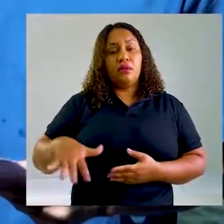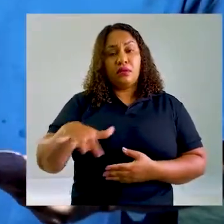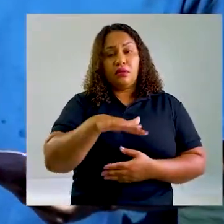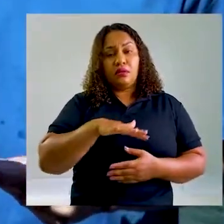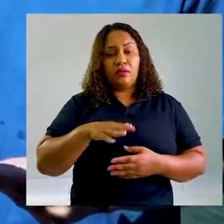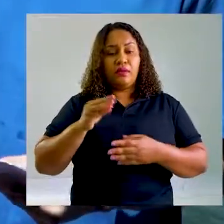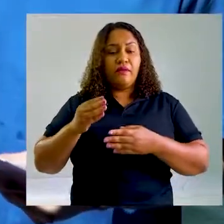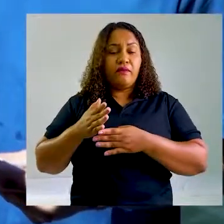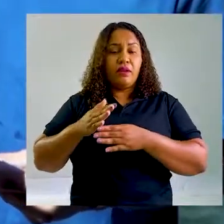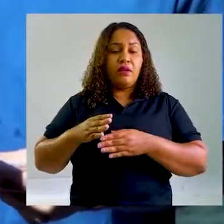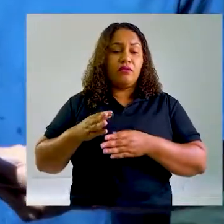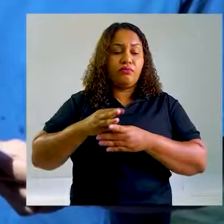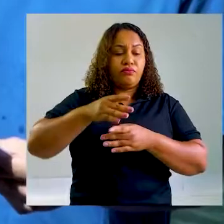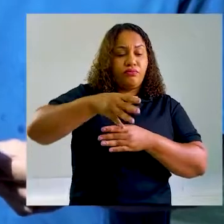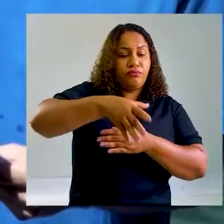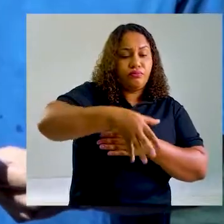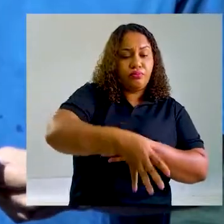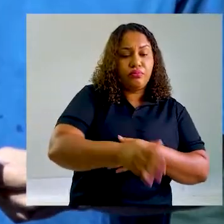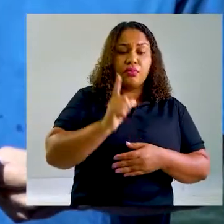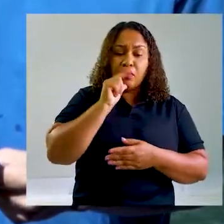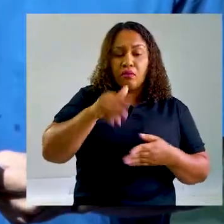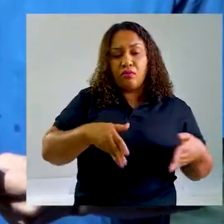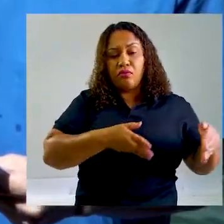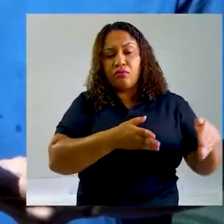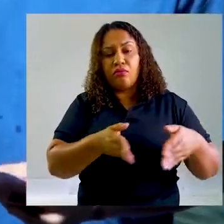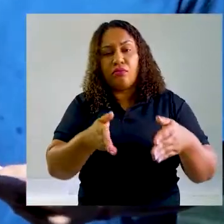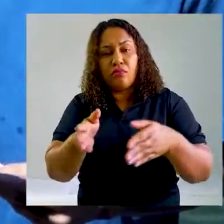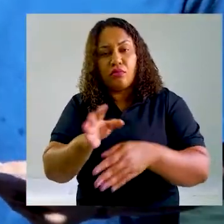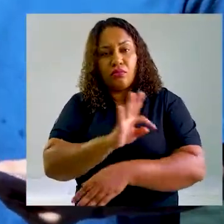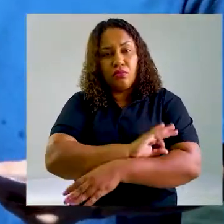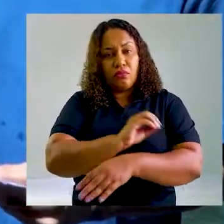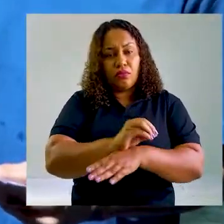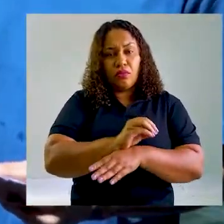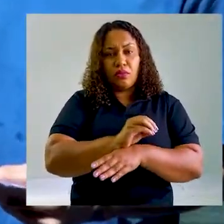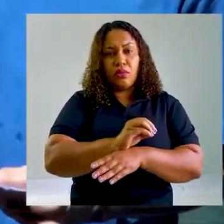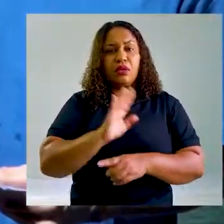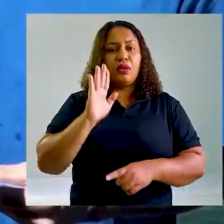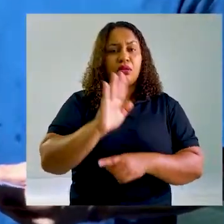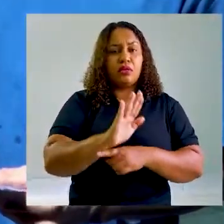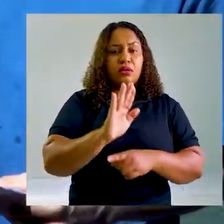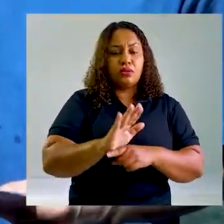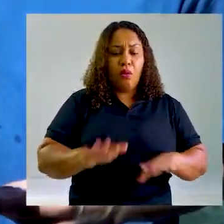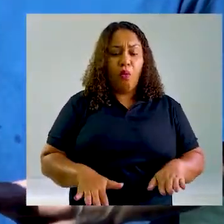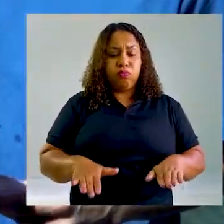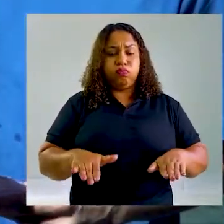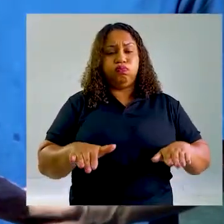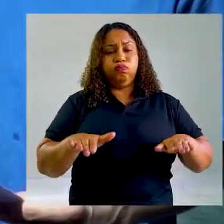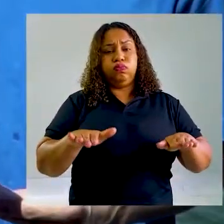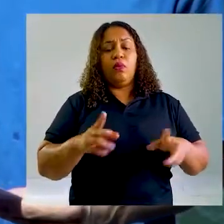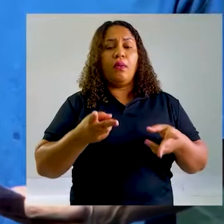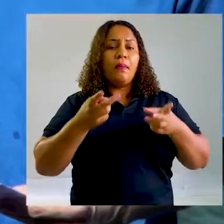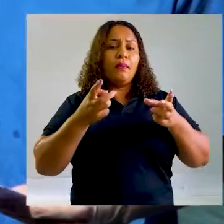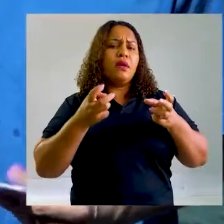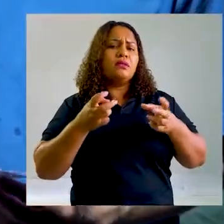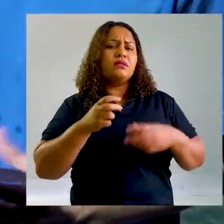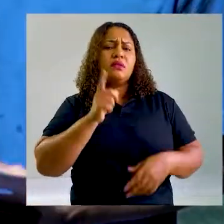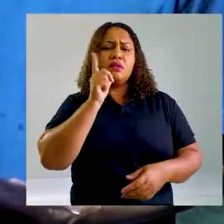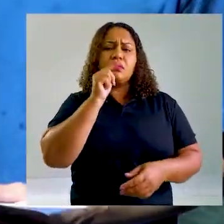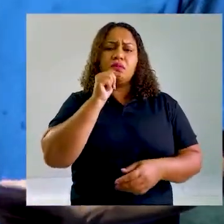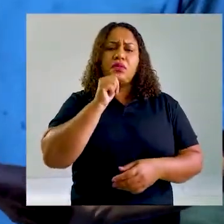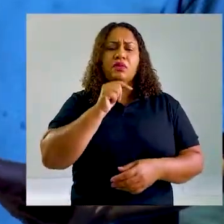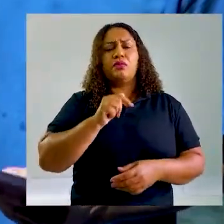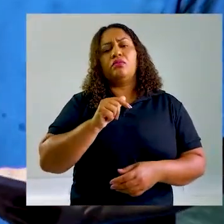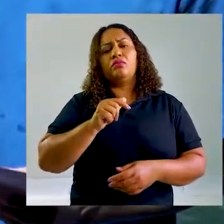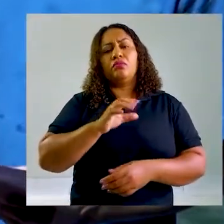bacia e jogam para o rio, o corpo hídrico principal. Tá? Então eles mantêm o rio. O que nós estamos vendo aqui do Rio Tocantins é o resultado